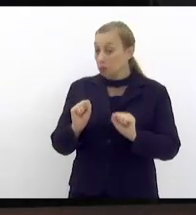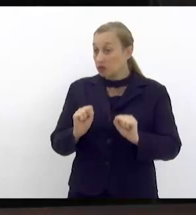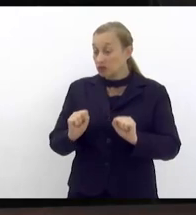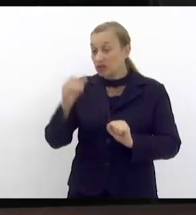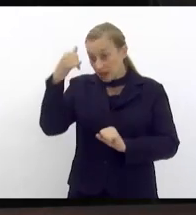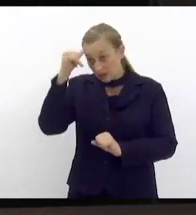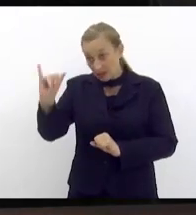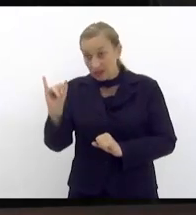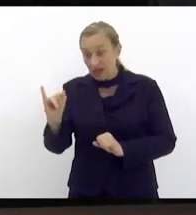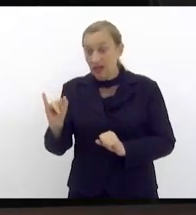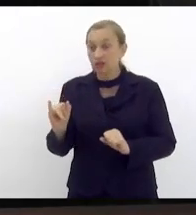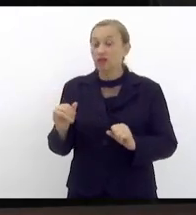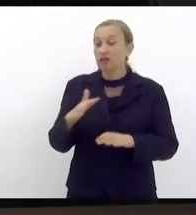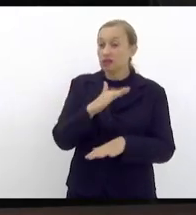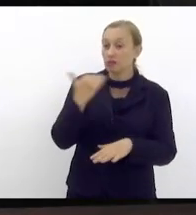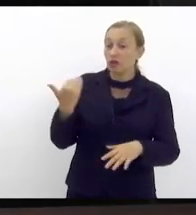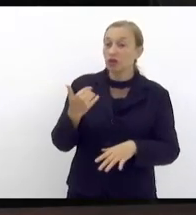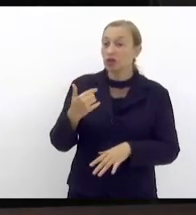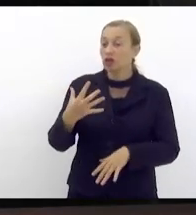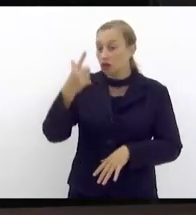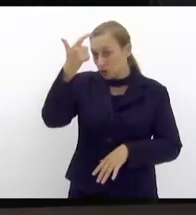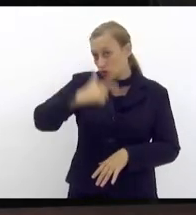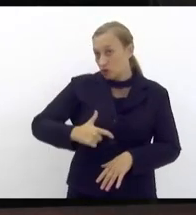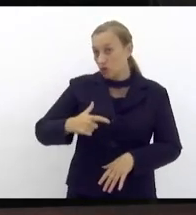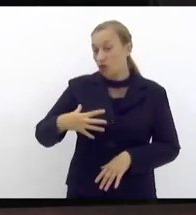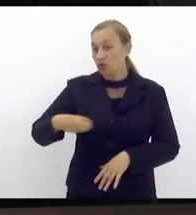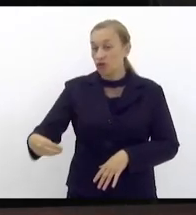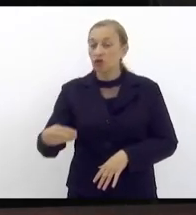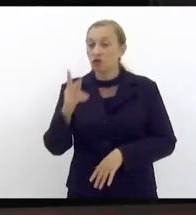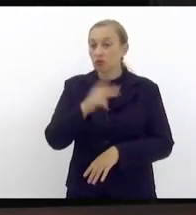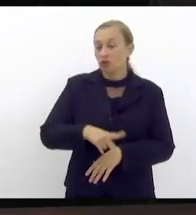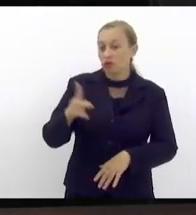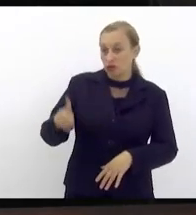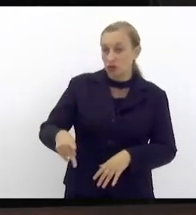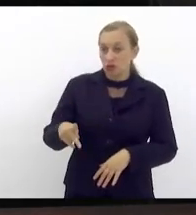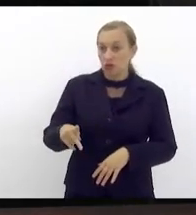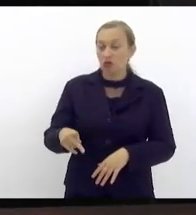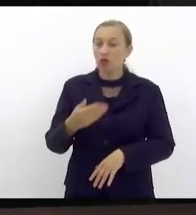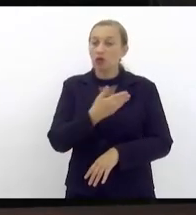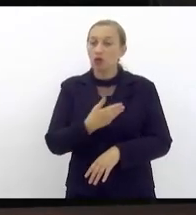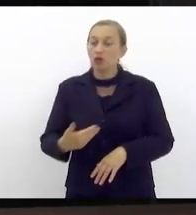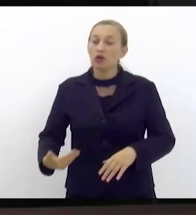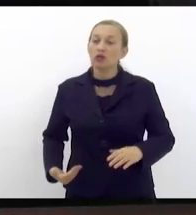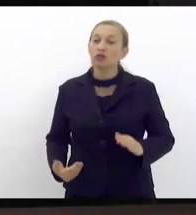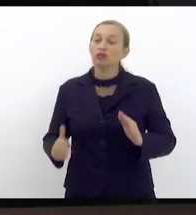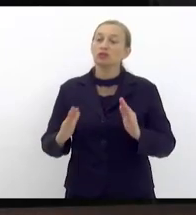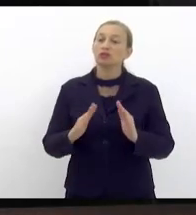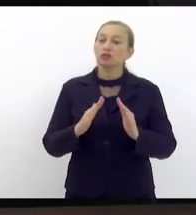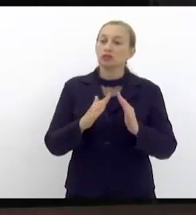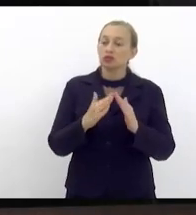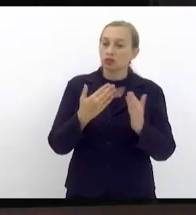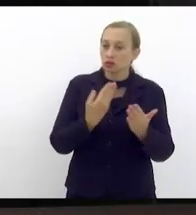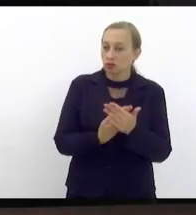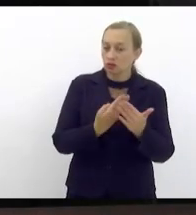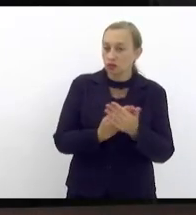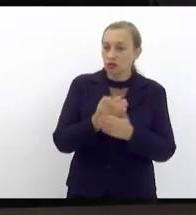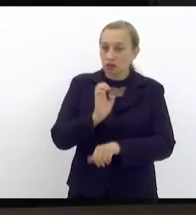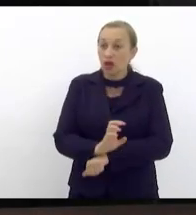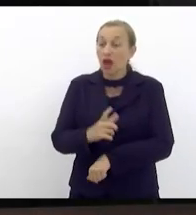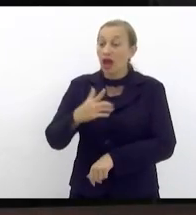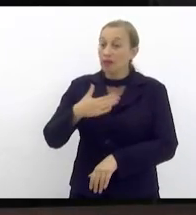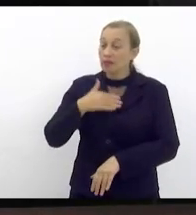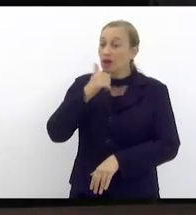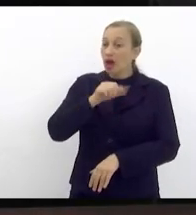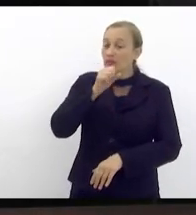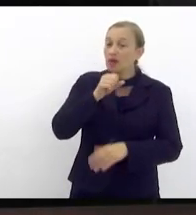evitado essa tragédia então eu sou filho de professora da rede estadual minha mãe é professora minha mãe é psicóloga e